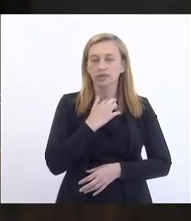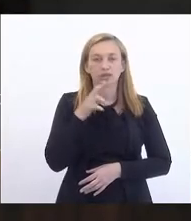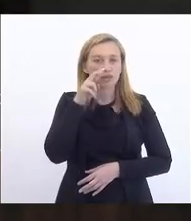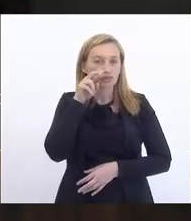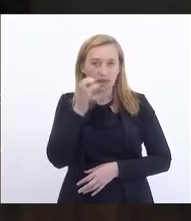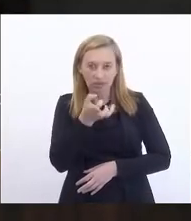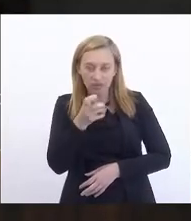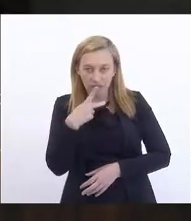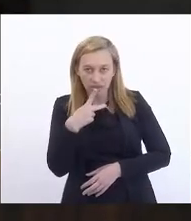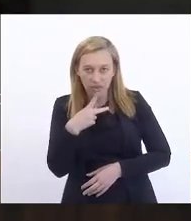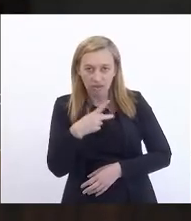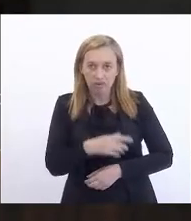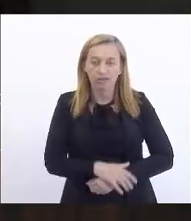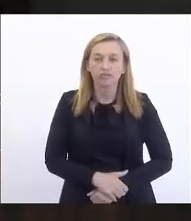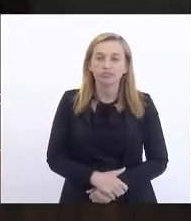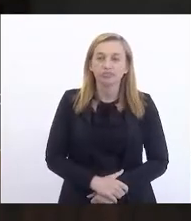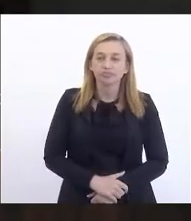falar ou não?